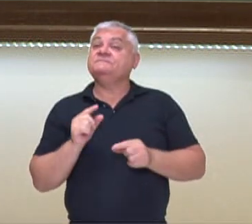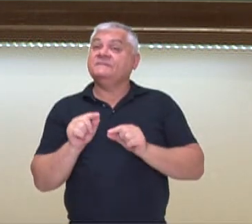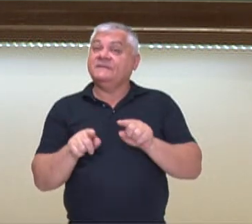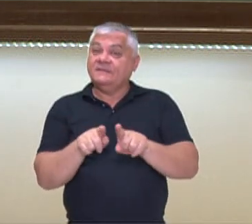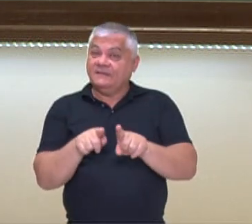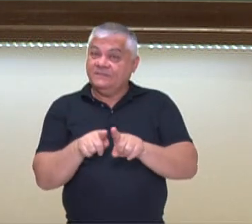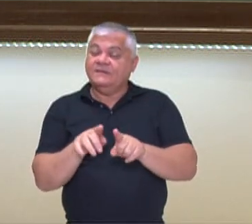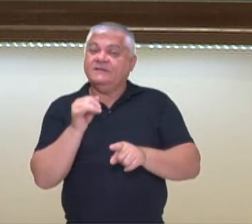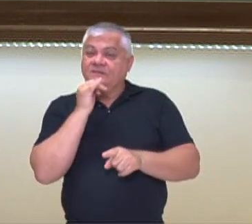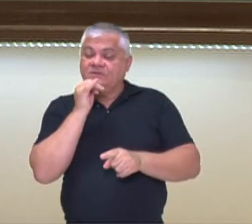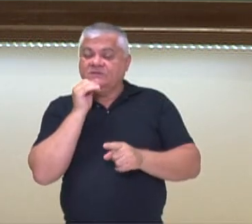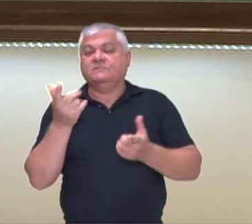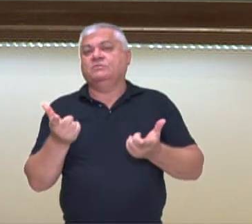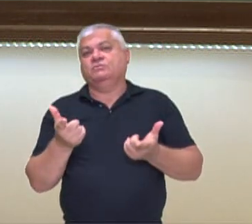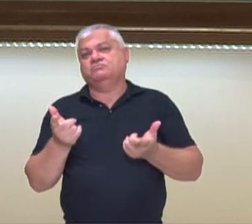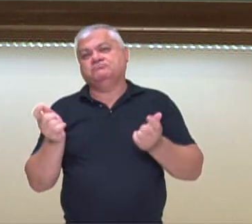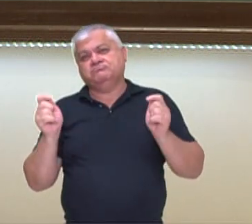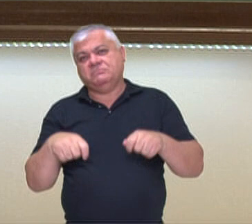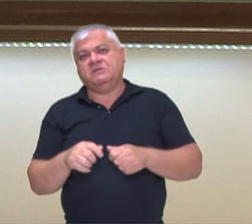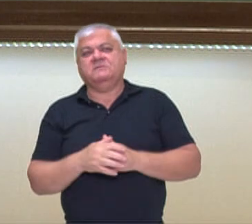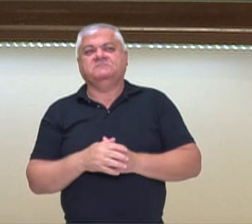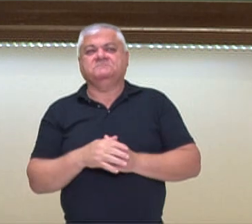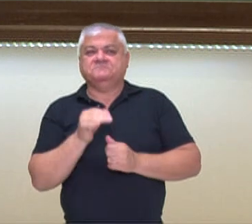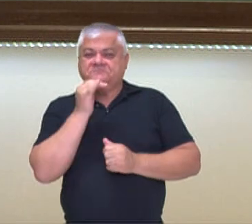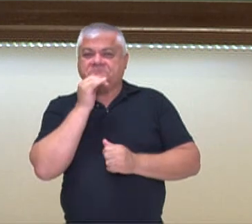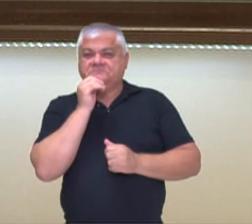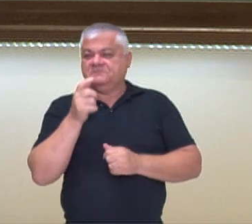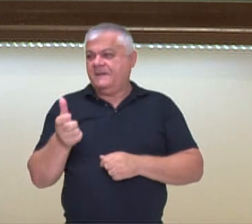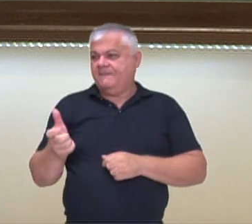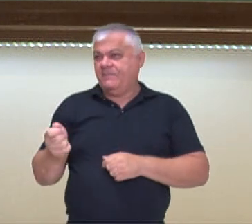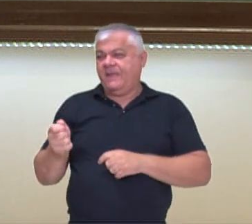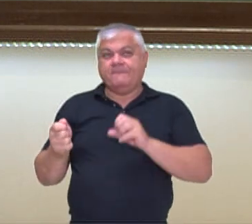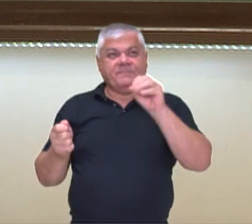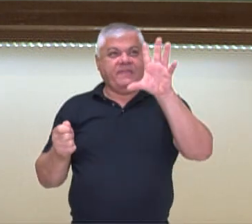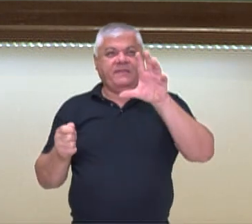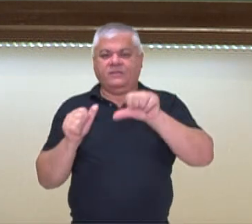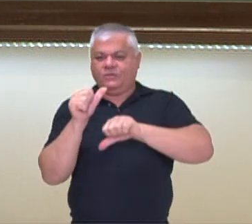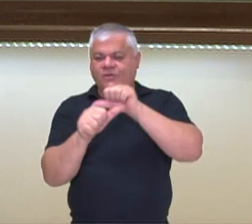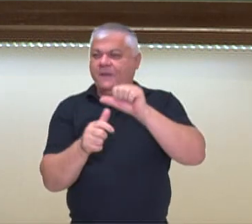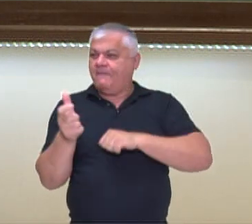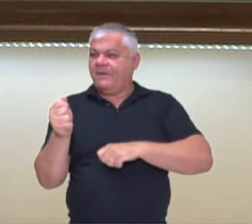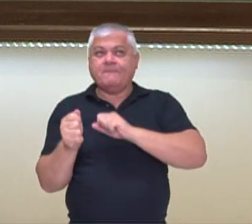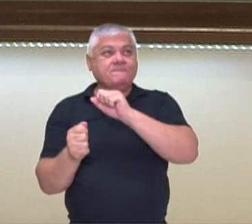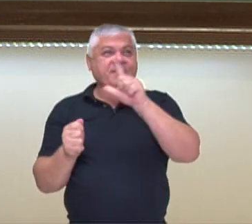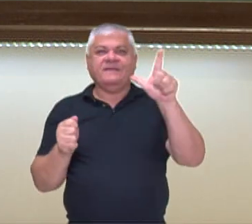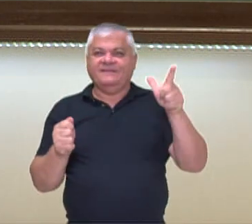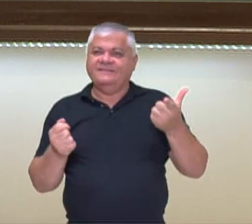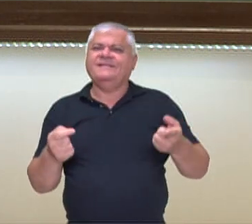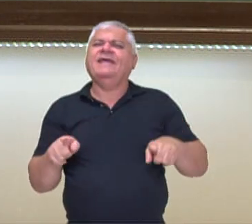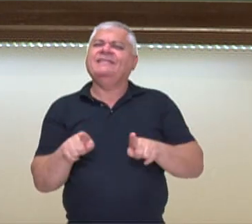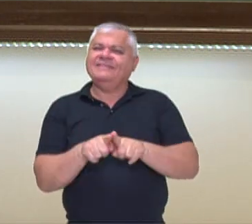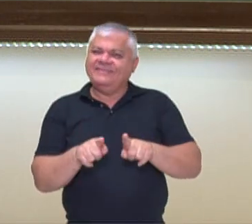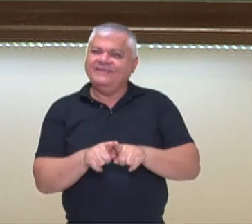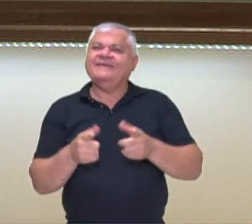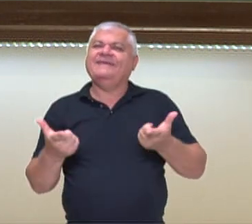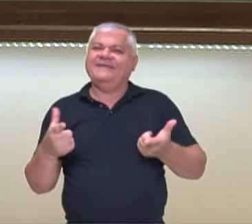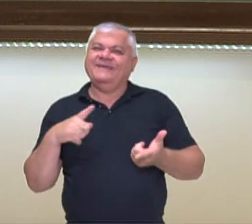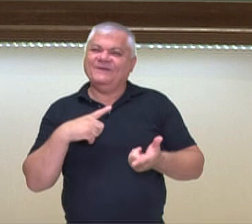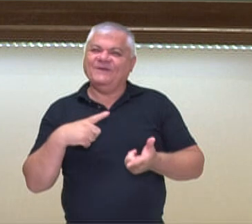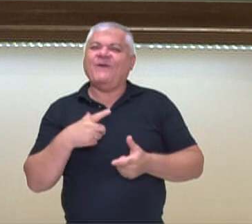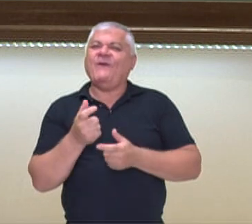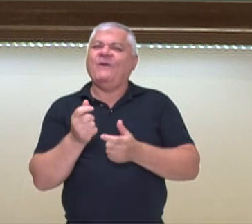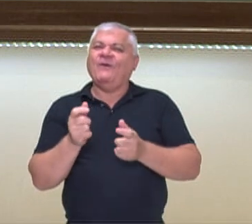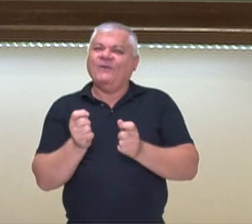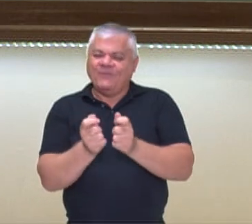o funcionamento, por exemplo, deste passador, né? Nós temos também os consoles, os controles de